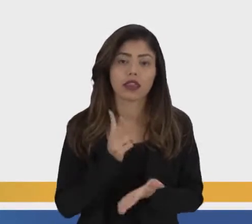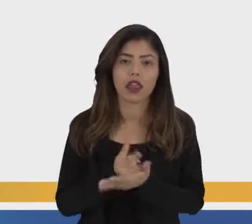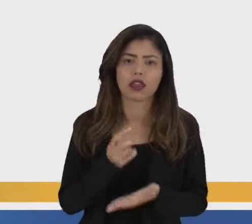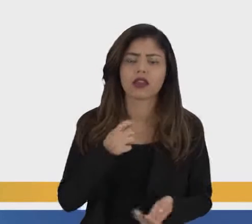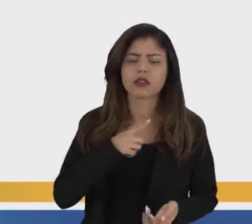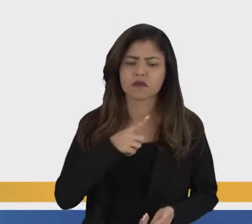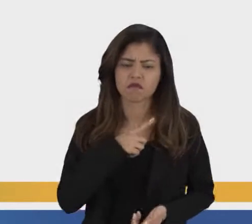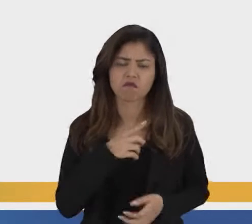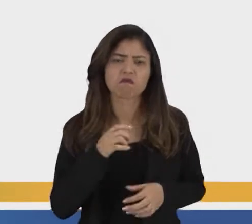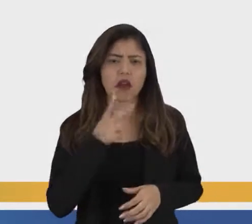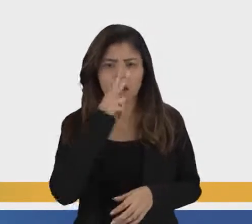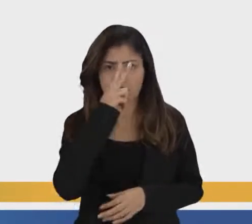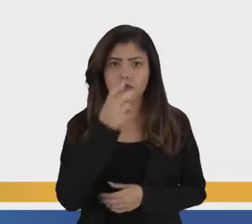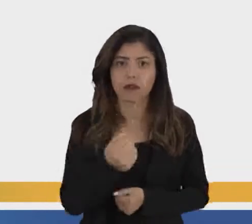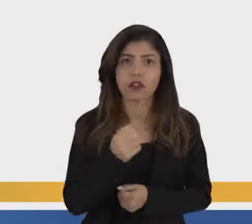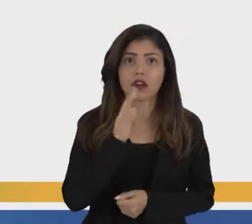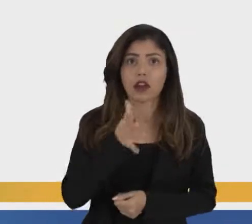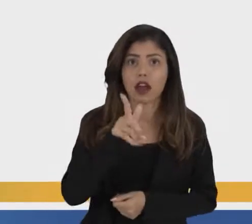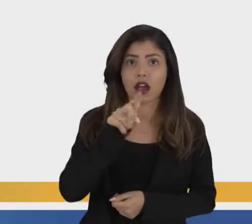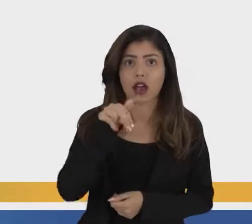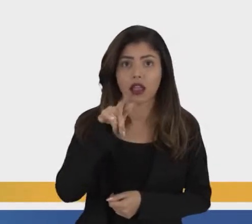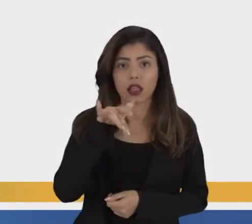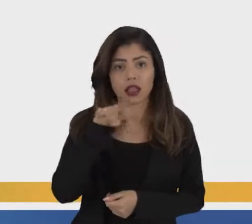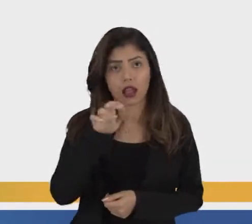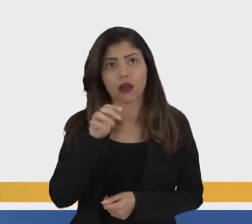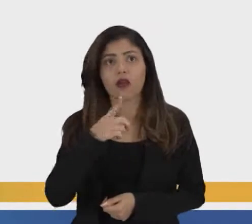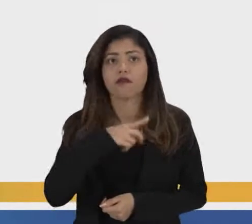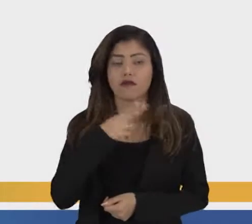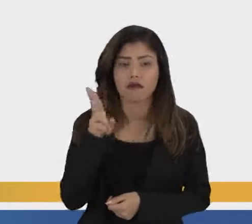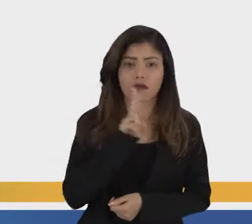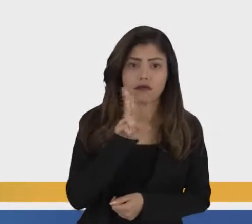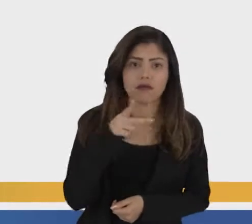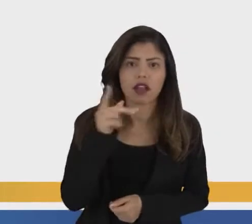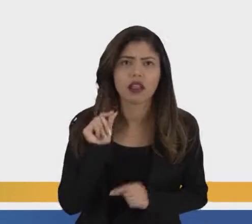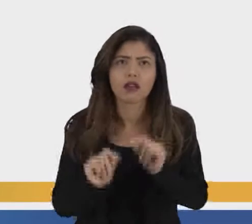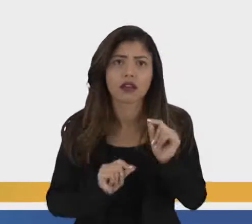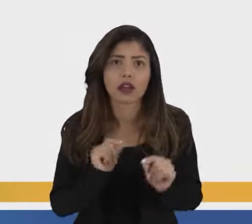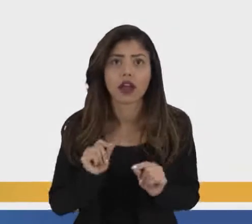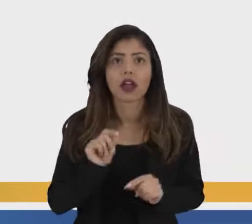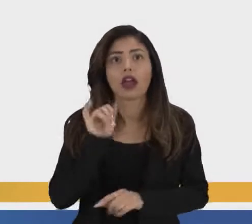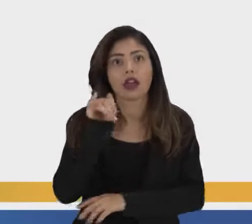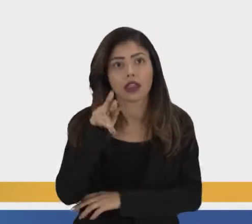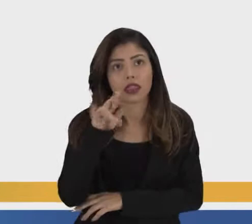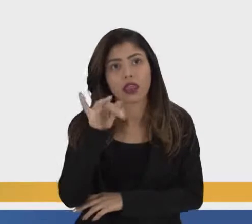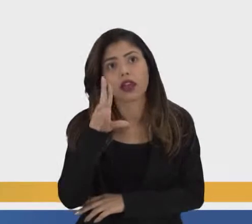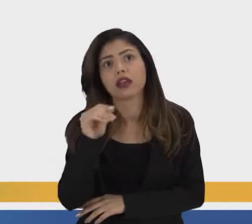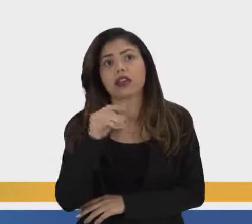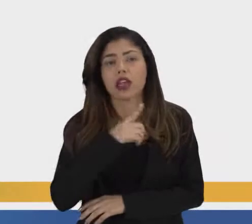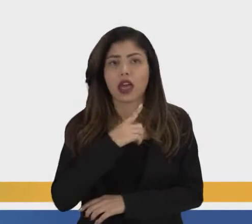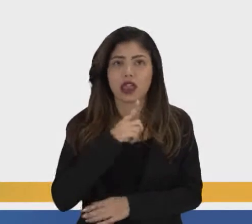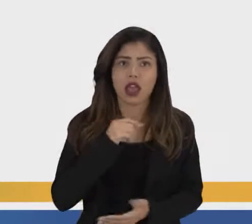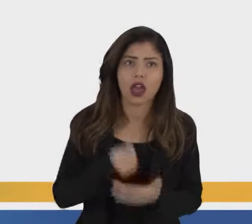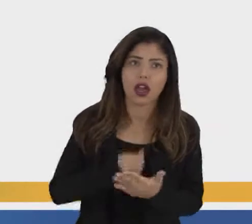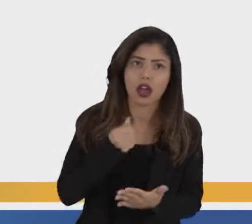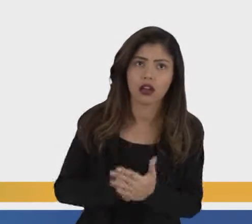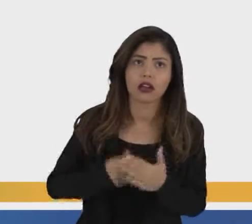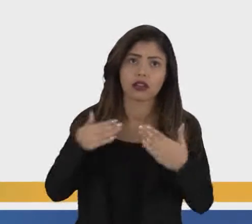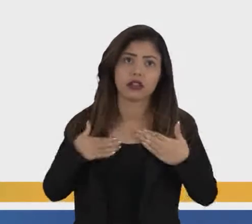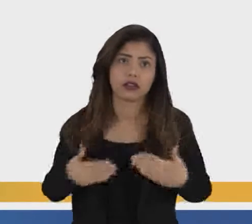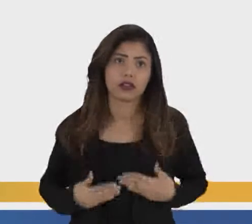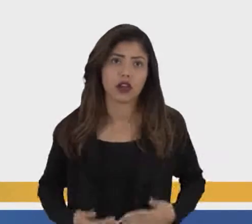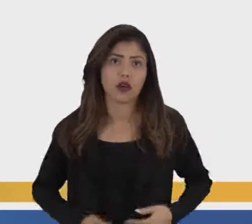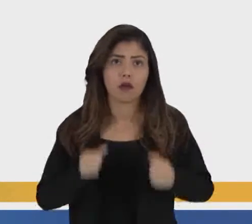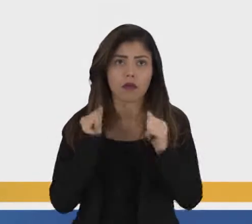uma força. Já Galileu Galilei diz que inércia consiste na tendência natural em que corpos